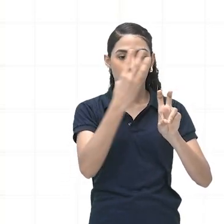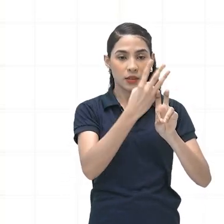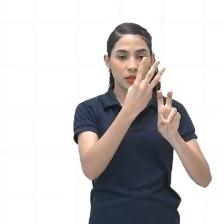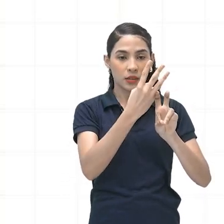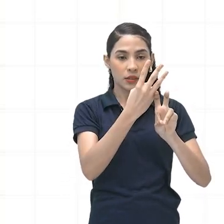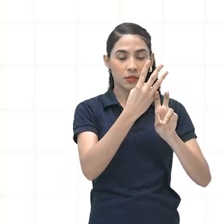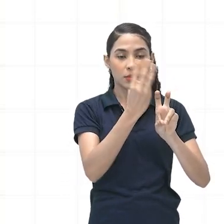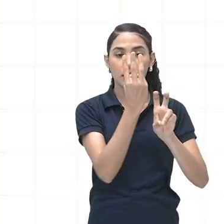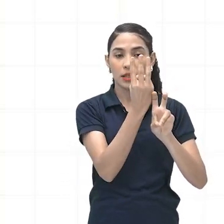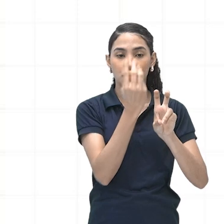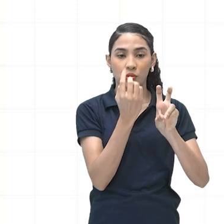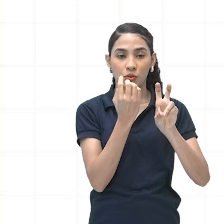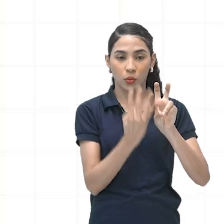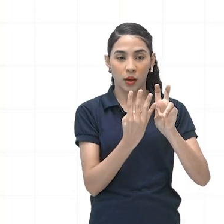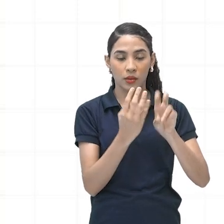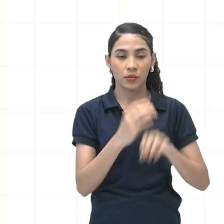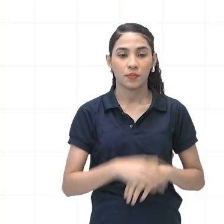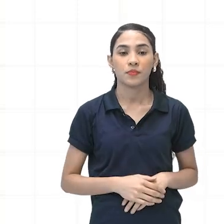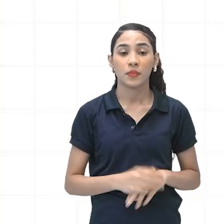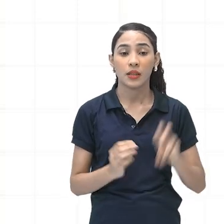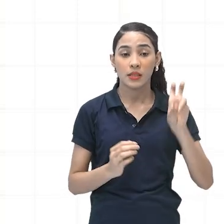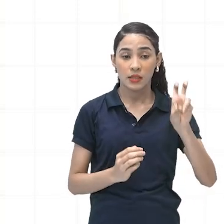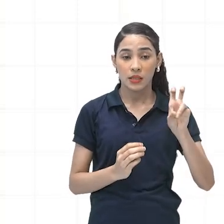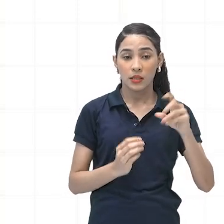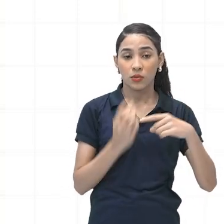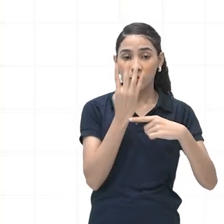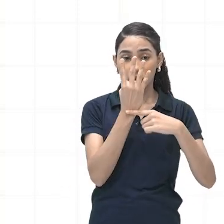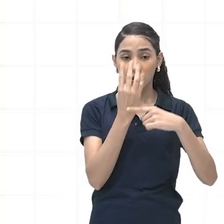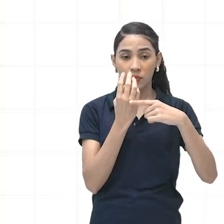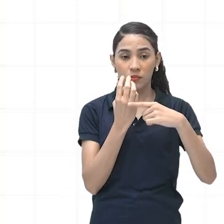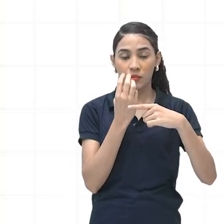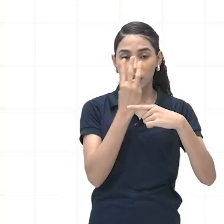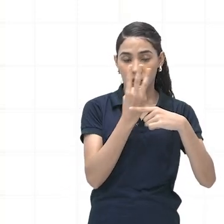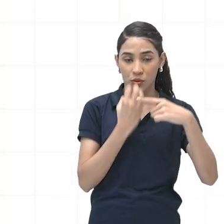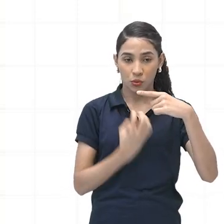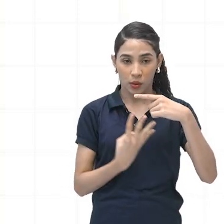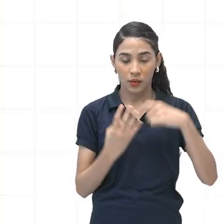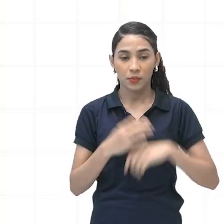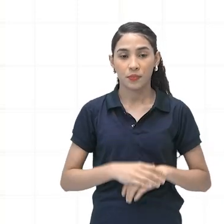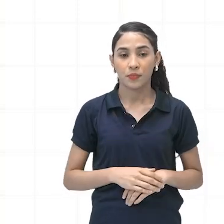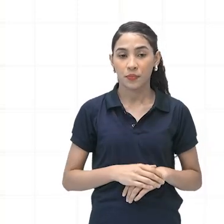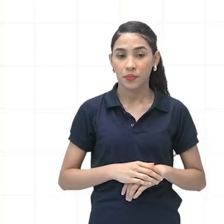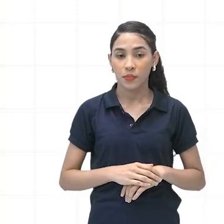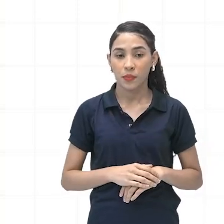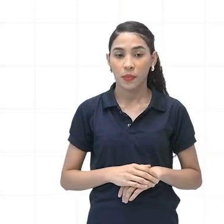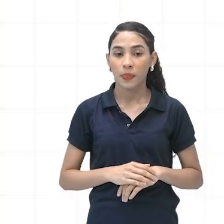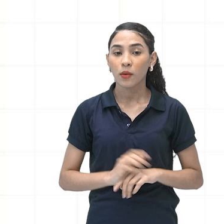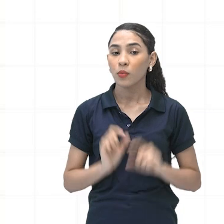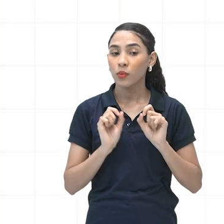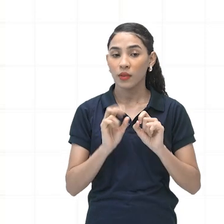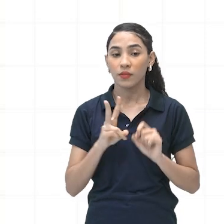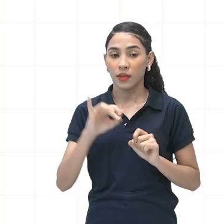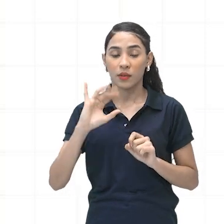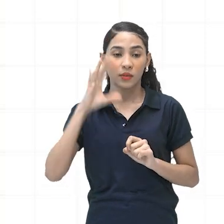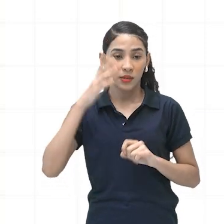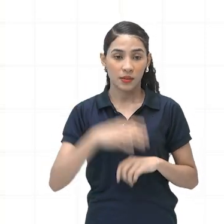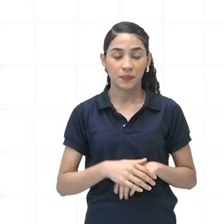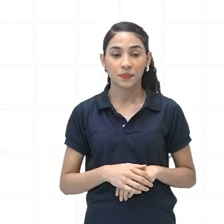3 quartos. 5 elevado a 3 quartos. Então, o que vai